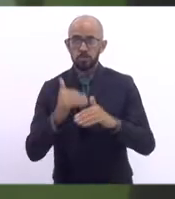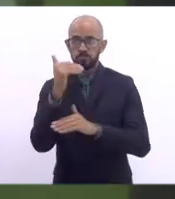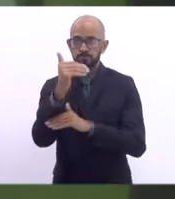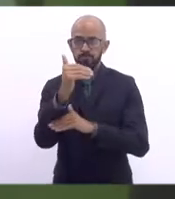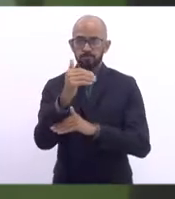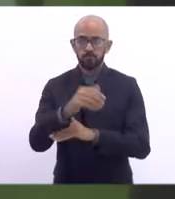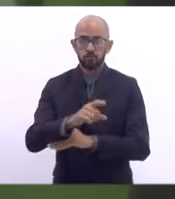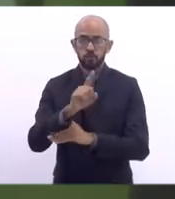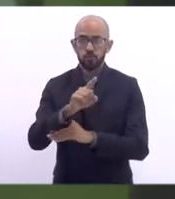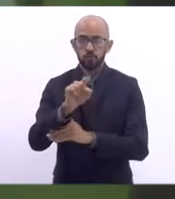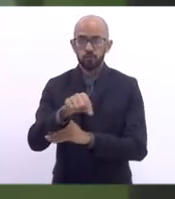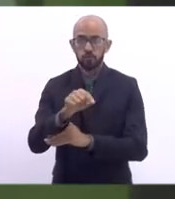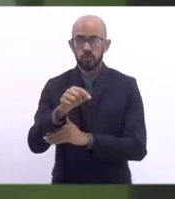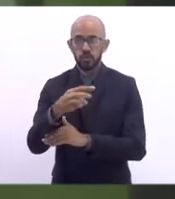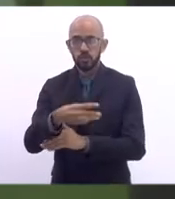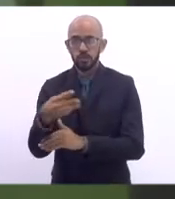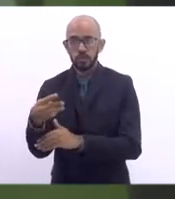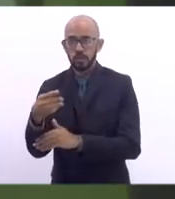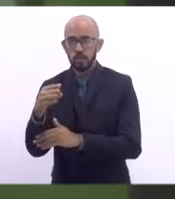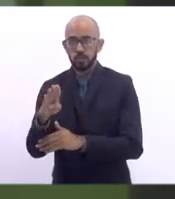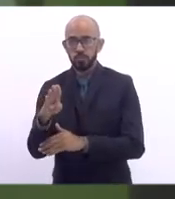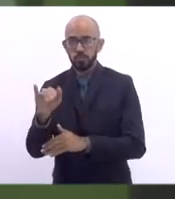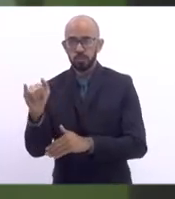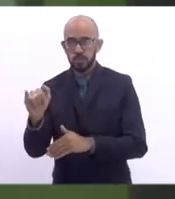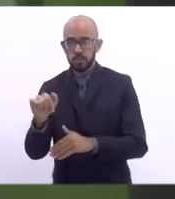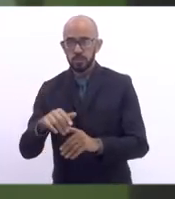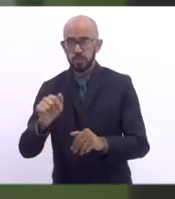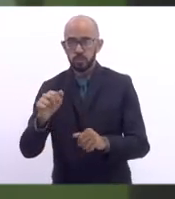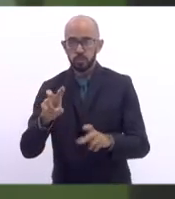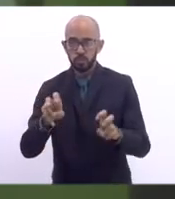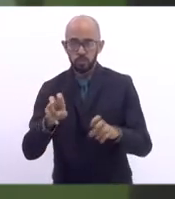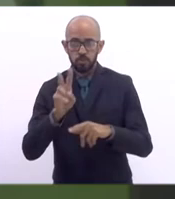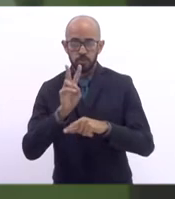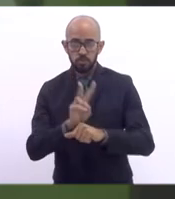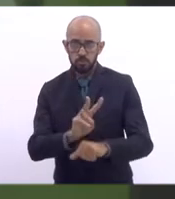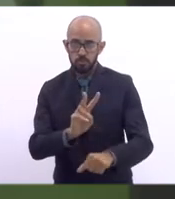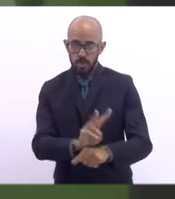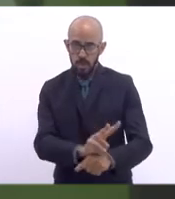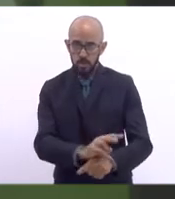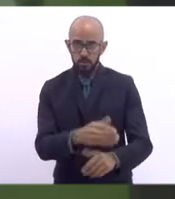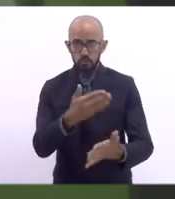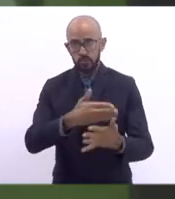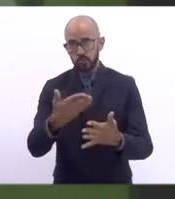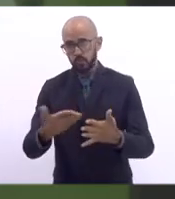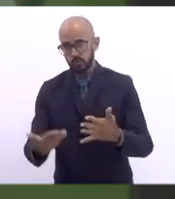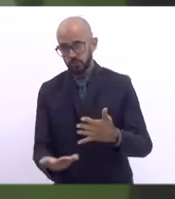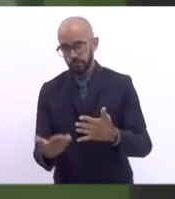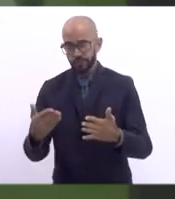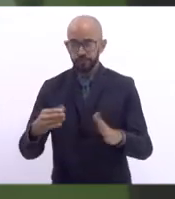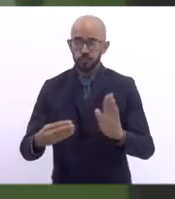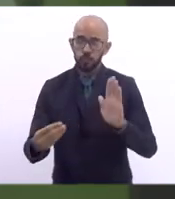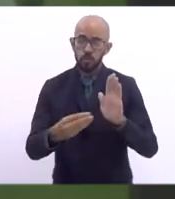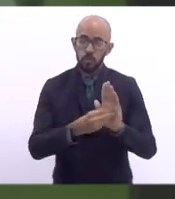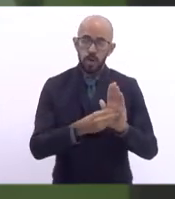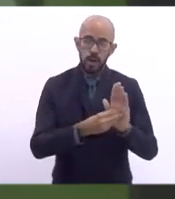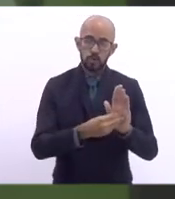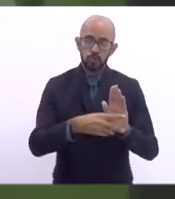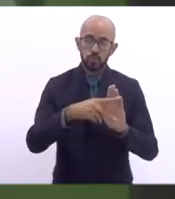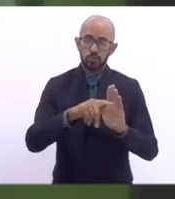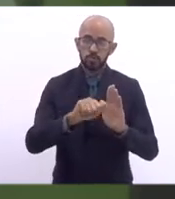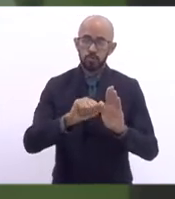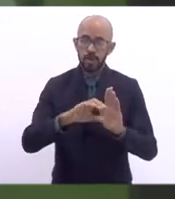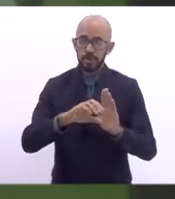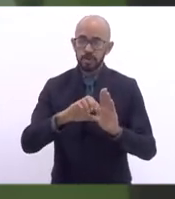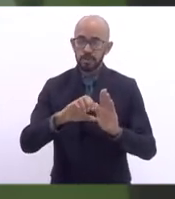bilhão relativa aos saldos contábeis de empréstimos e financiamentos registrados no passivo circulante